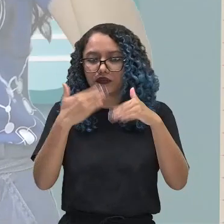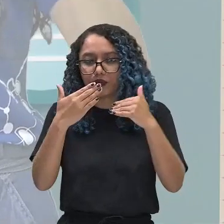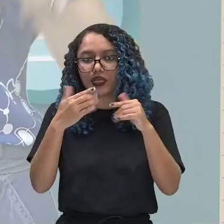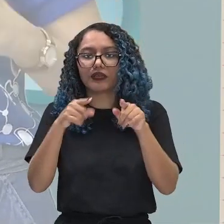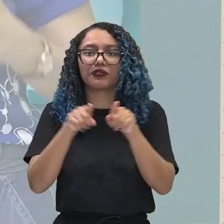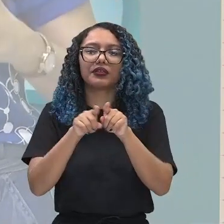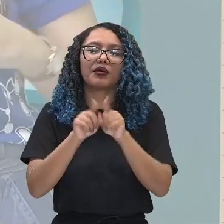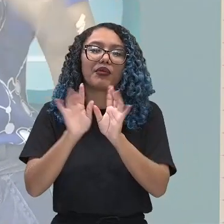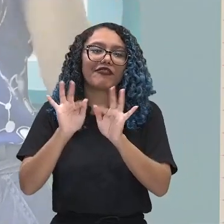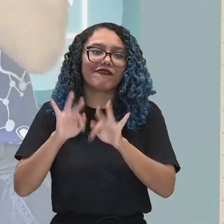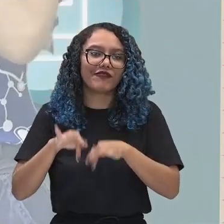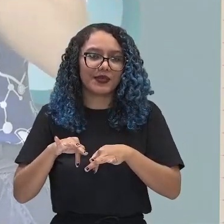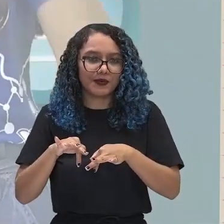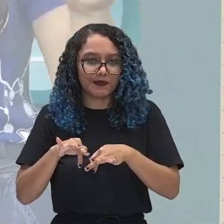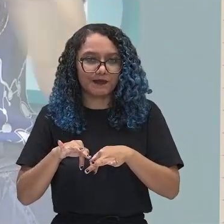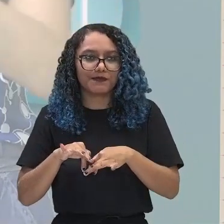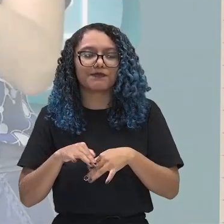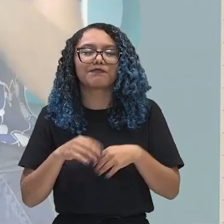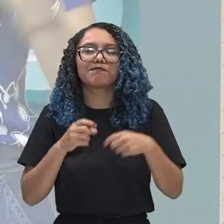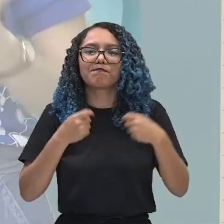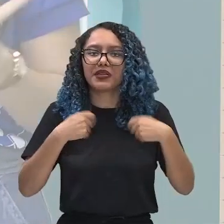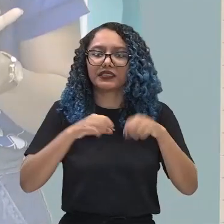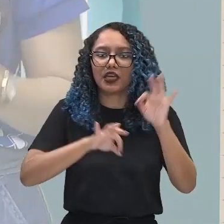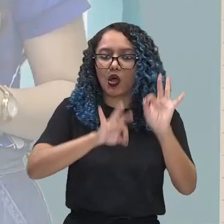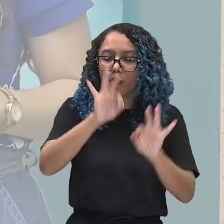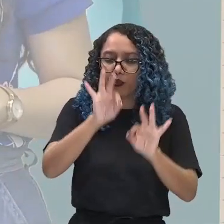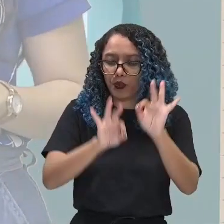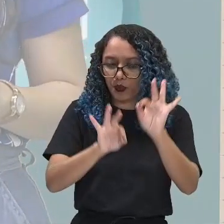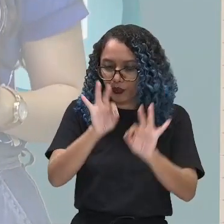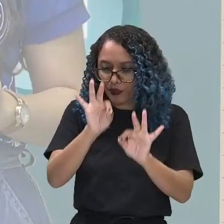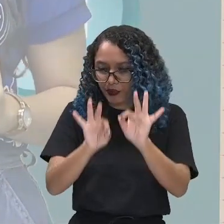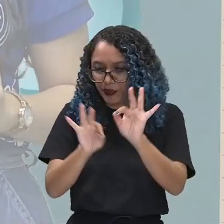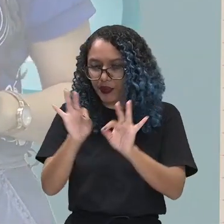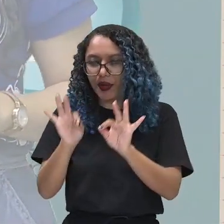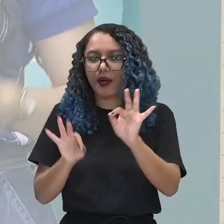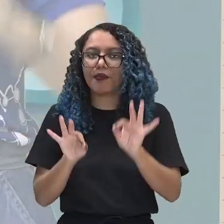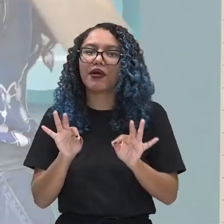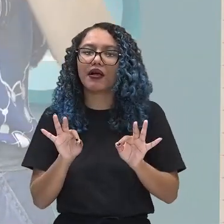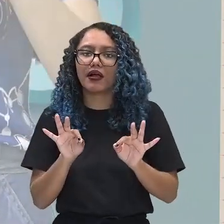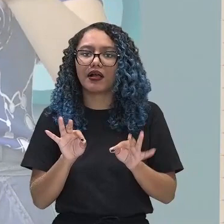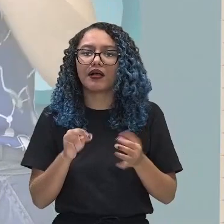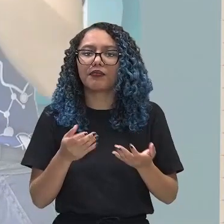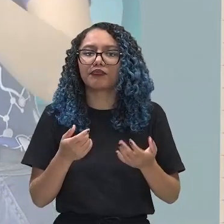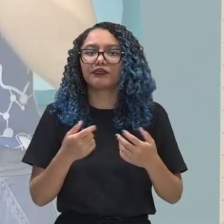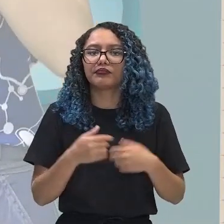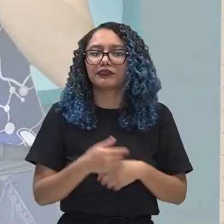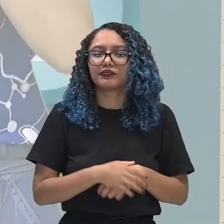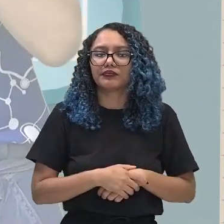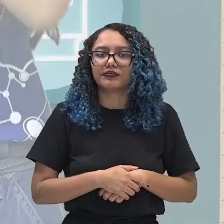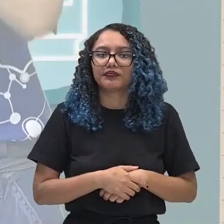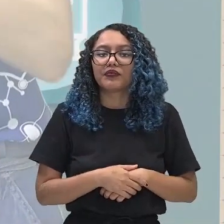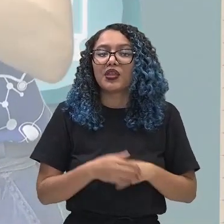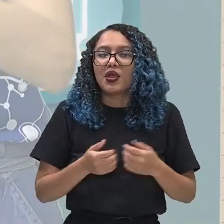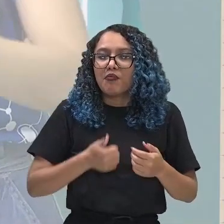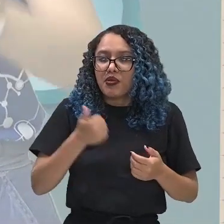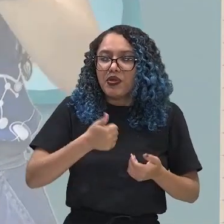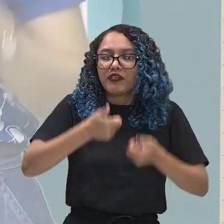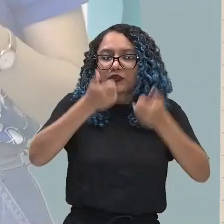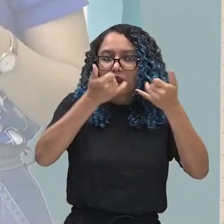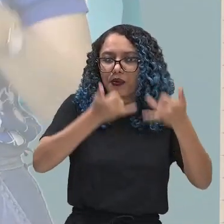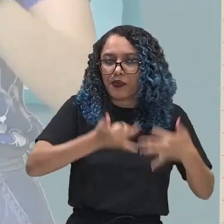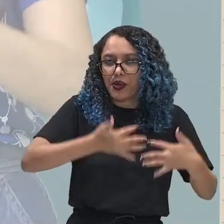vai organizando as ideias para que elas não fiquem assim embaralhadas. Eu preciso ter um início. Ah, primeiramente eu vou falar a respeito